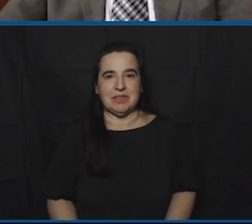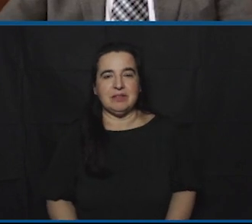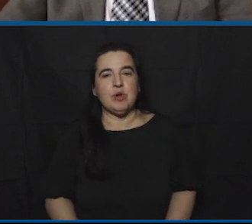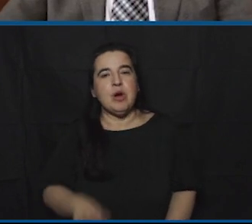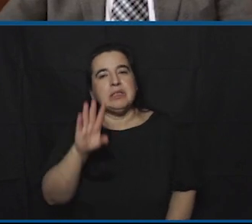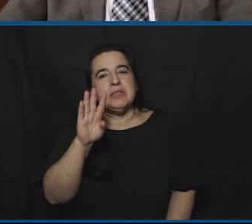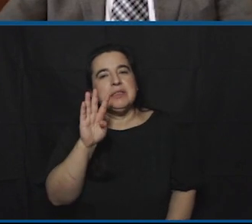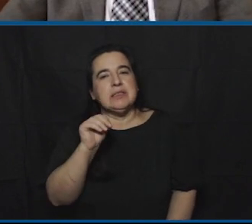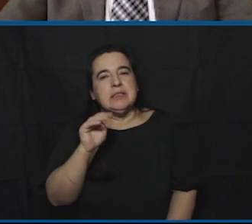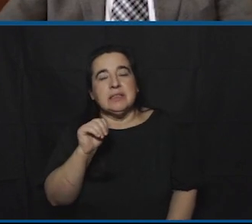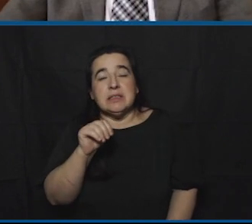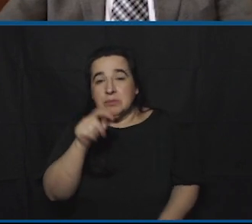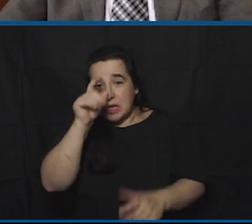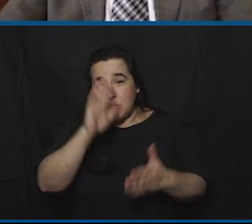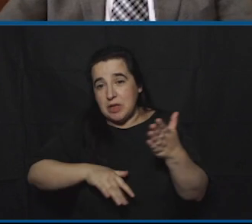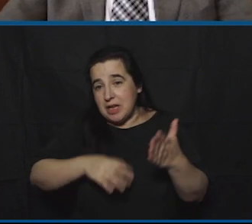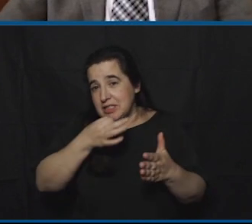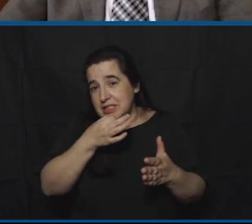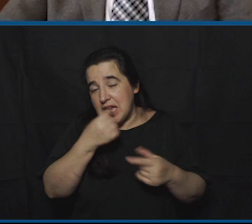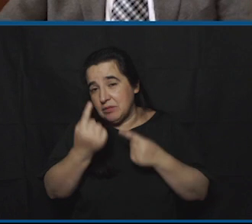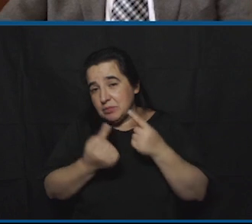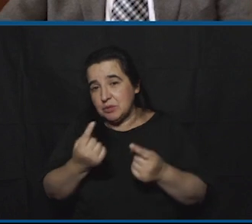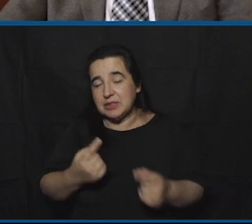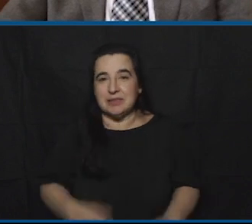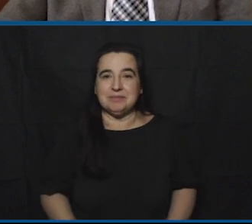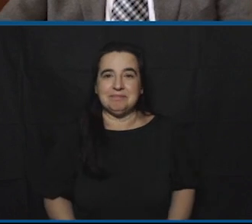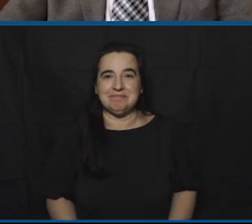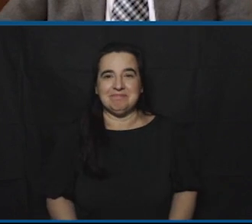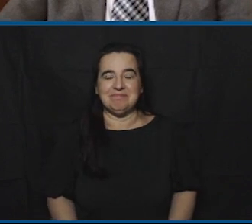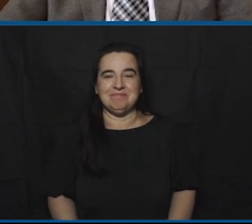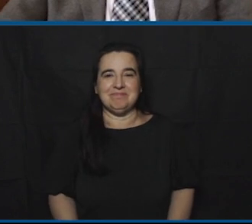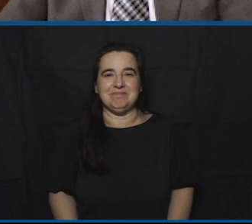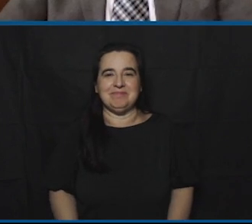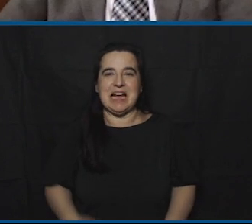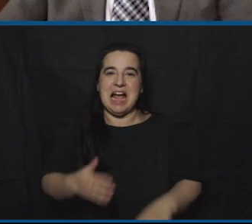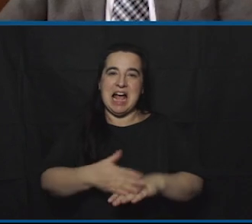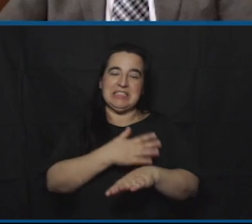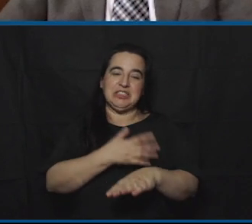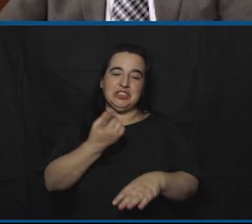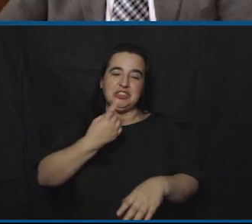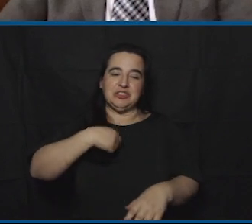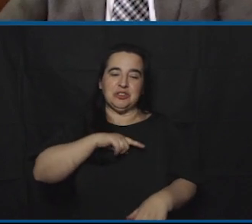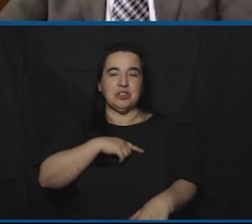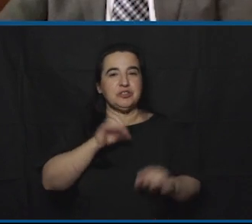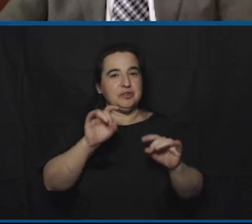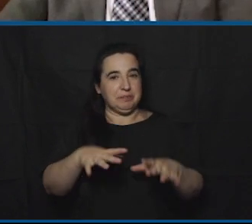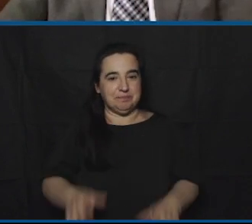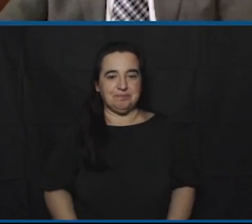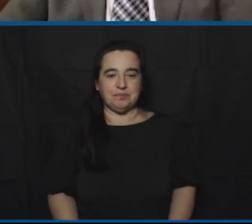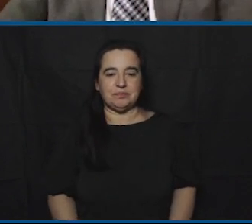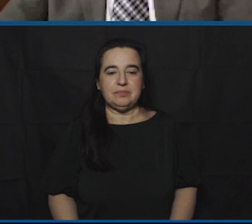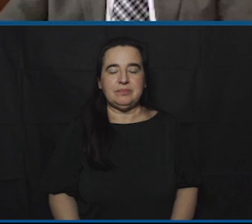alguns segundos para os outros colegas poderem dar o último lamiré antes de nós